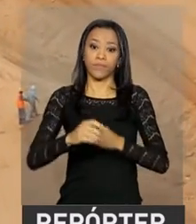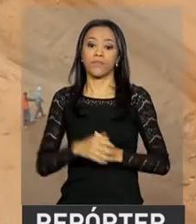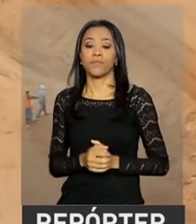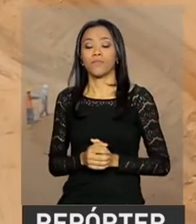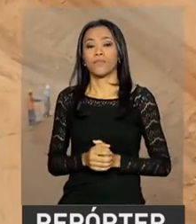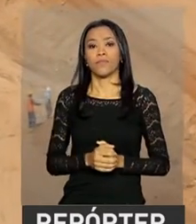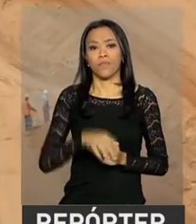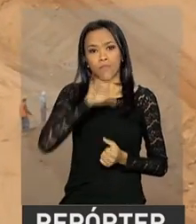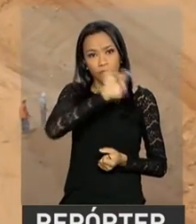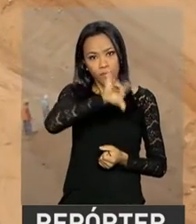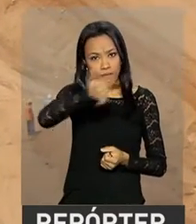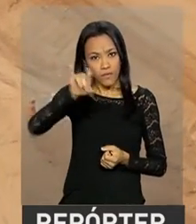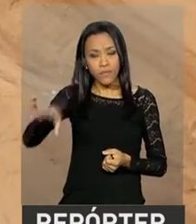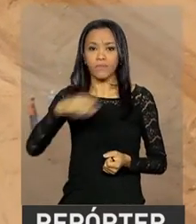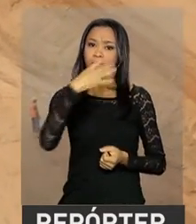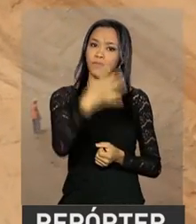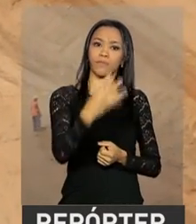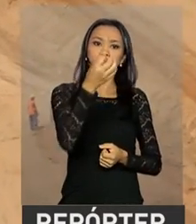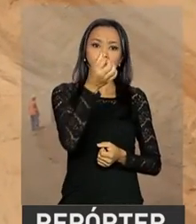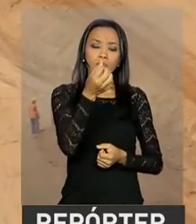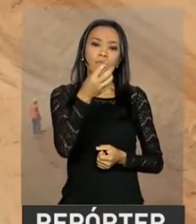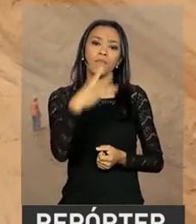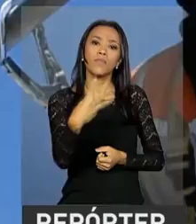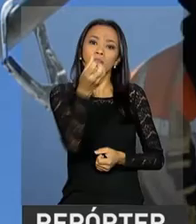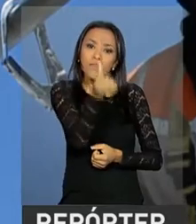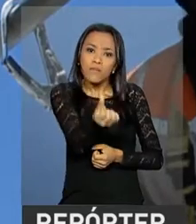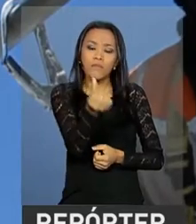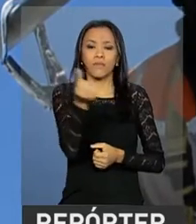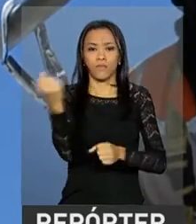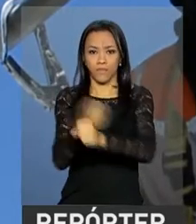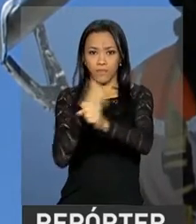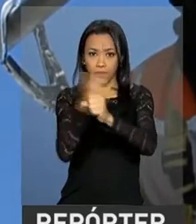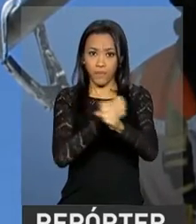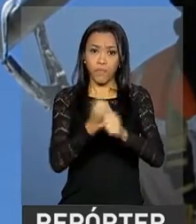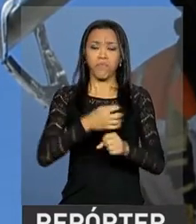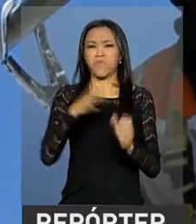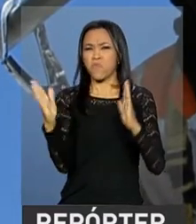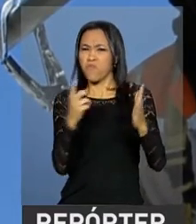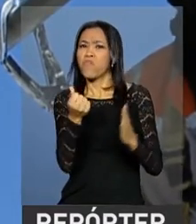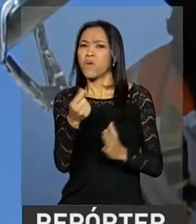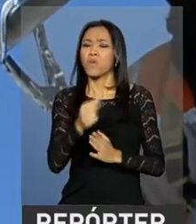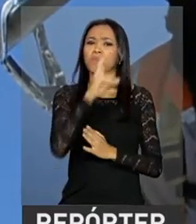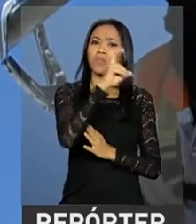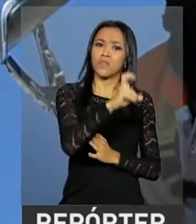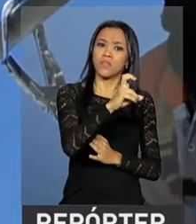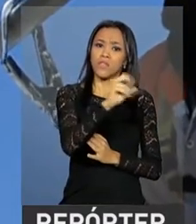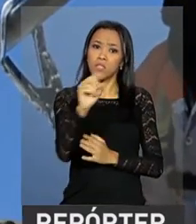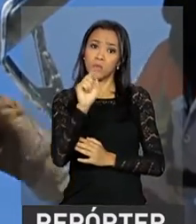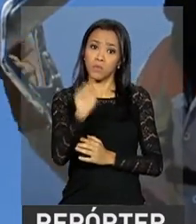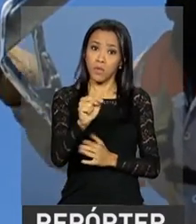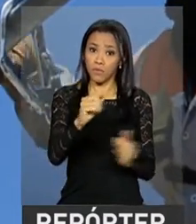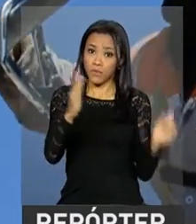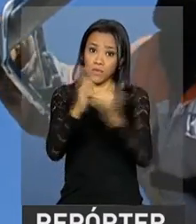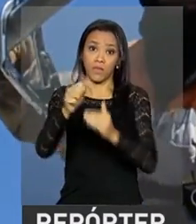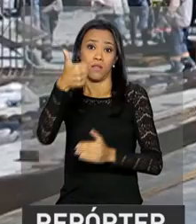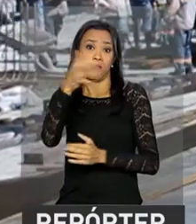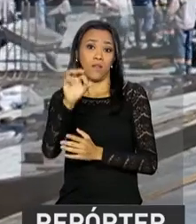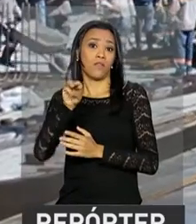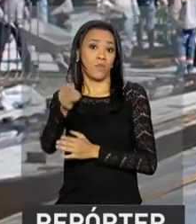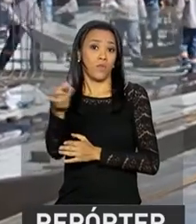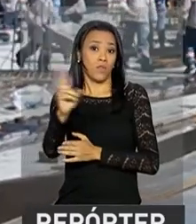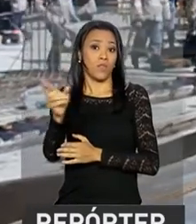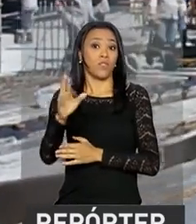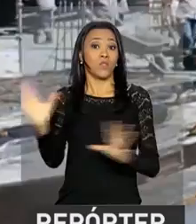cada uma das 436 obras retomadas custam entre 500 mil e dez milhões de reais desse total